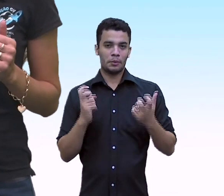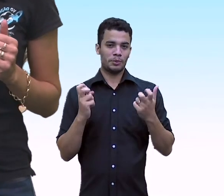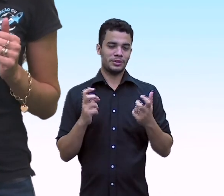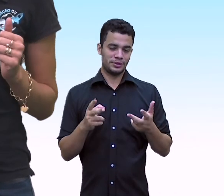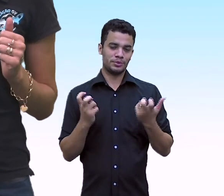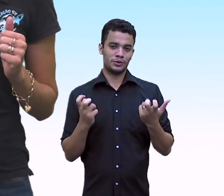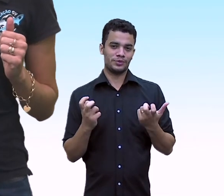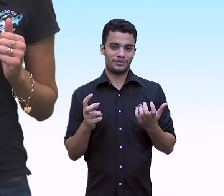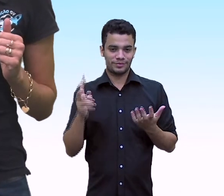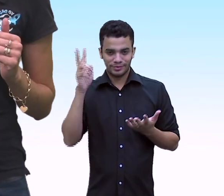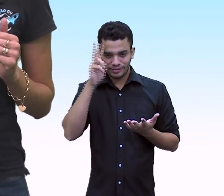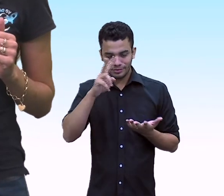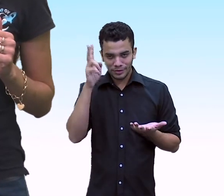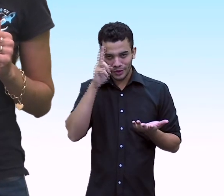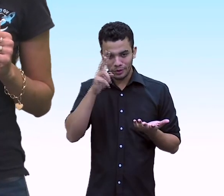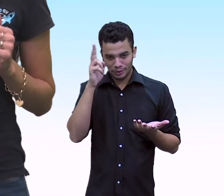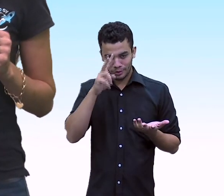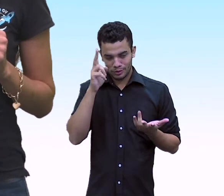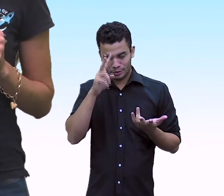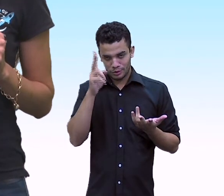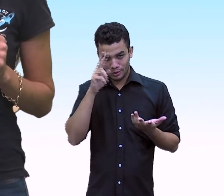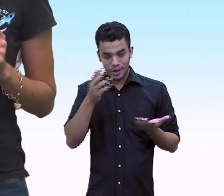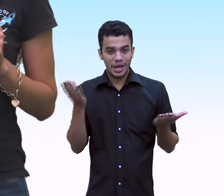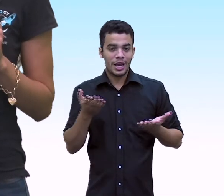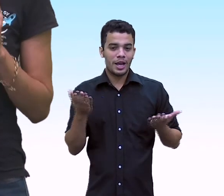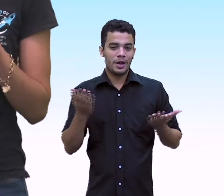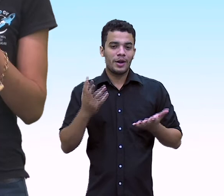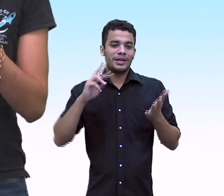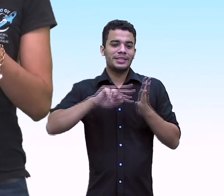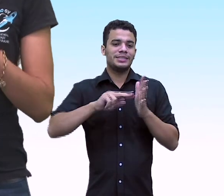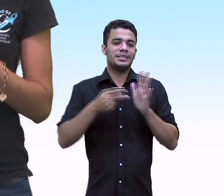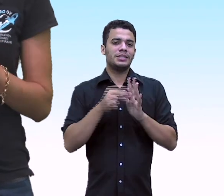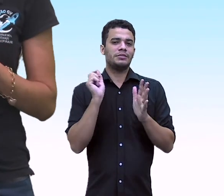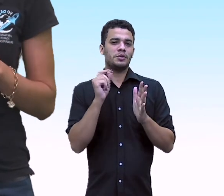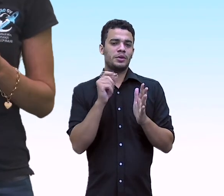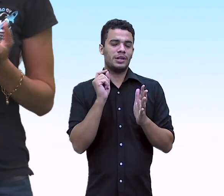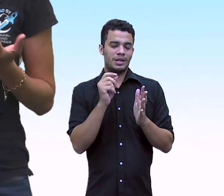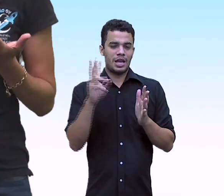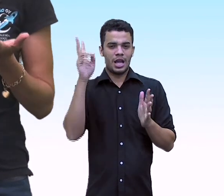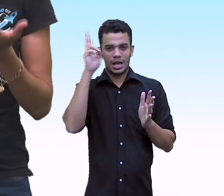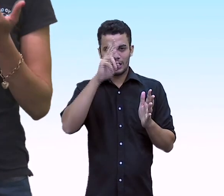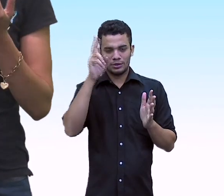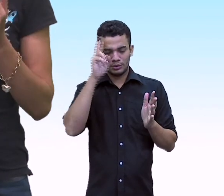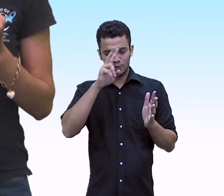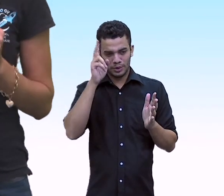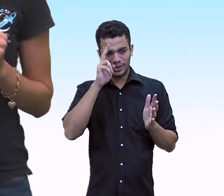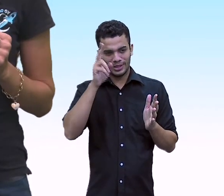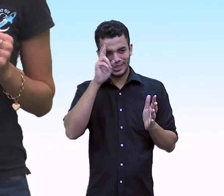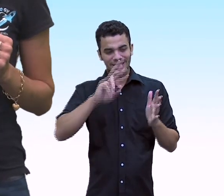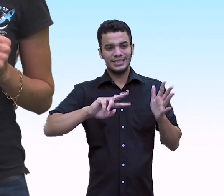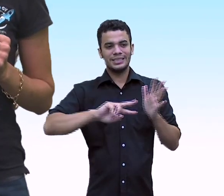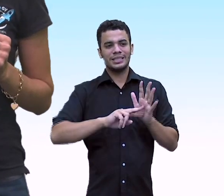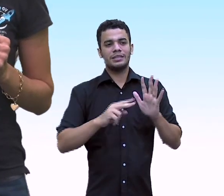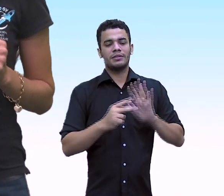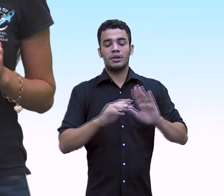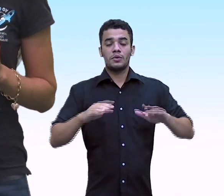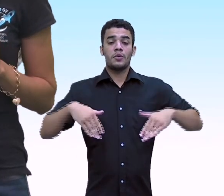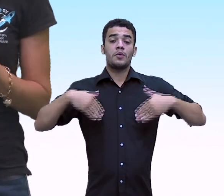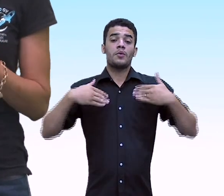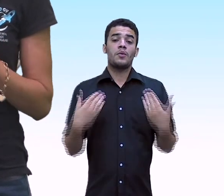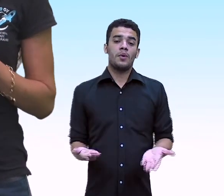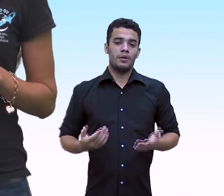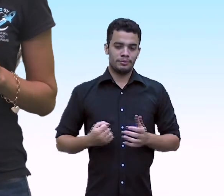terminando e chegou a hora de você descobrir a moral dessa história e criar a sua.